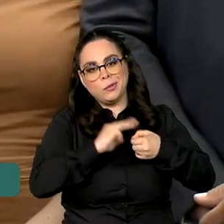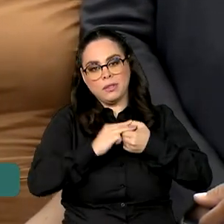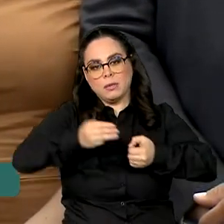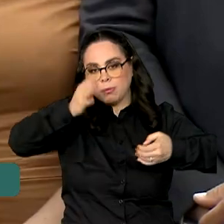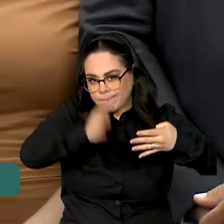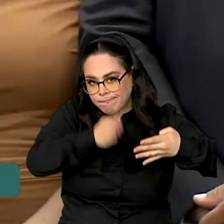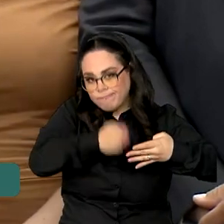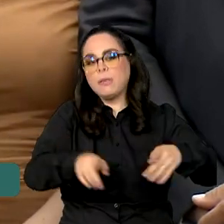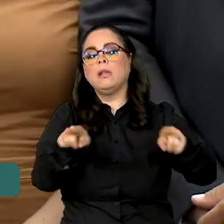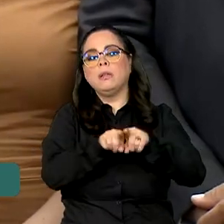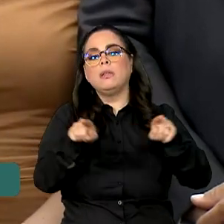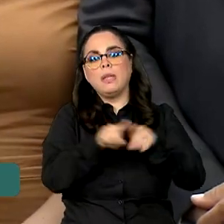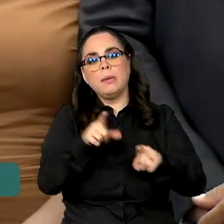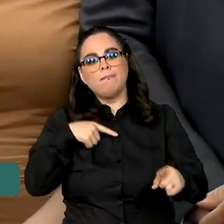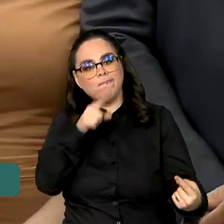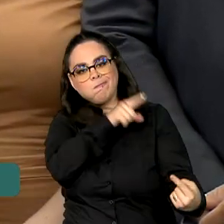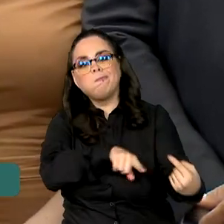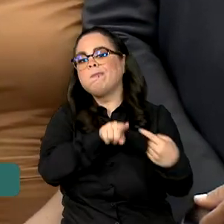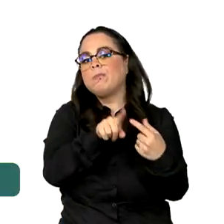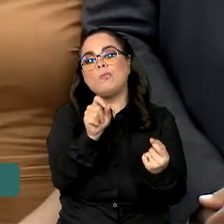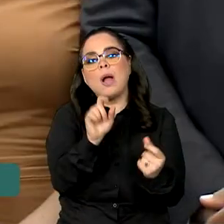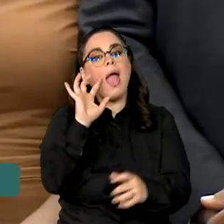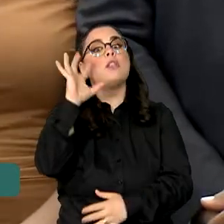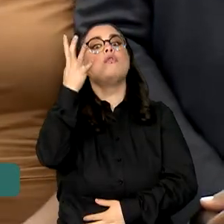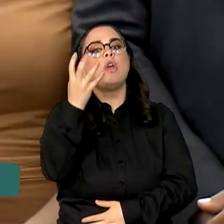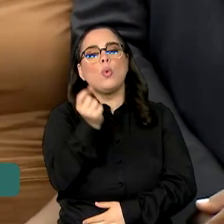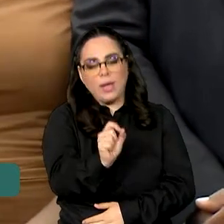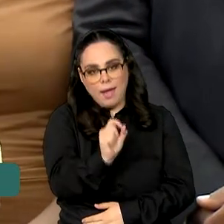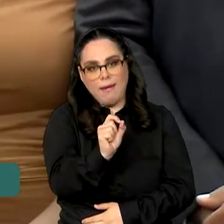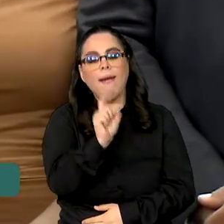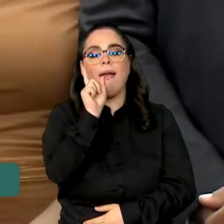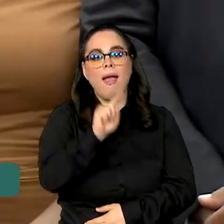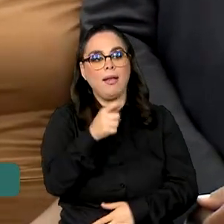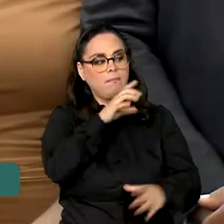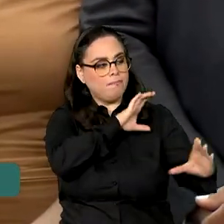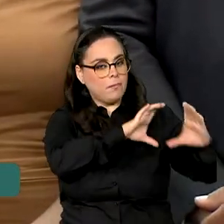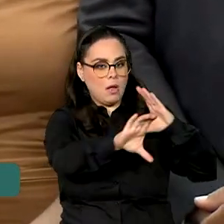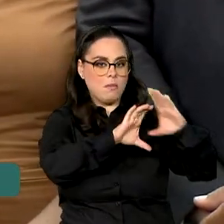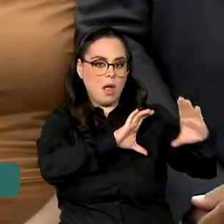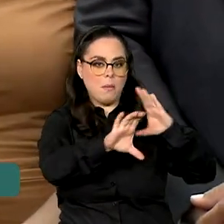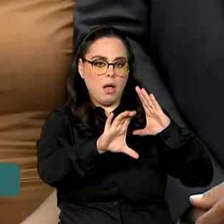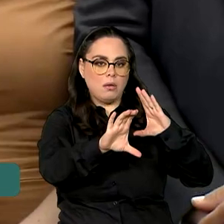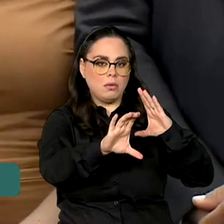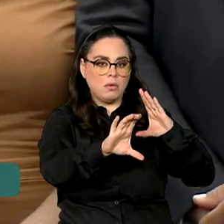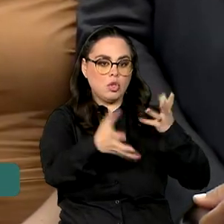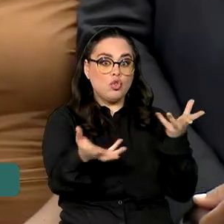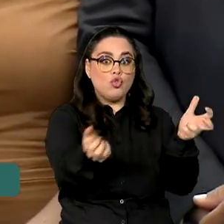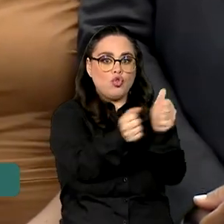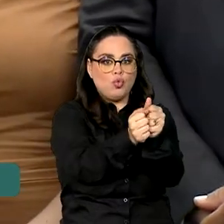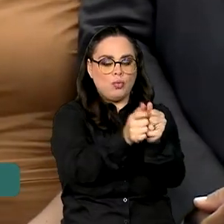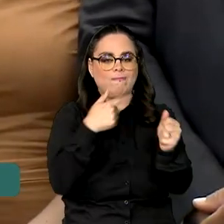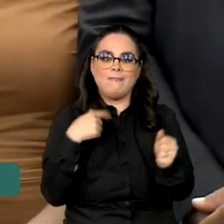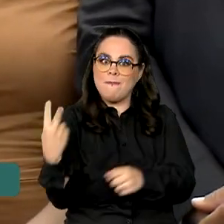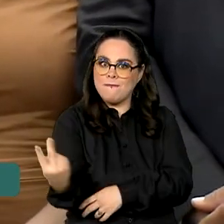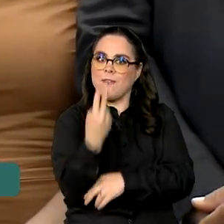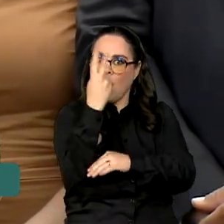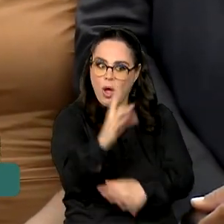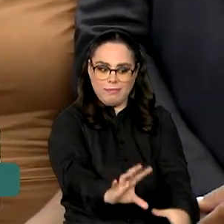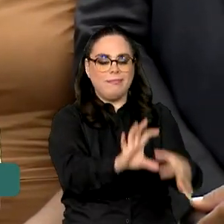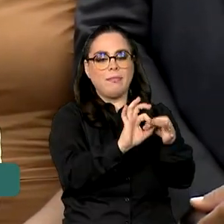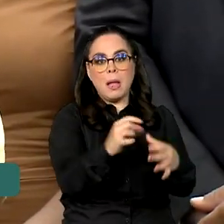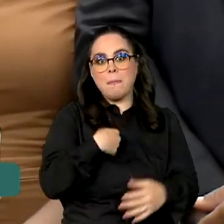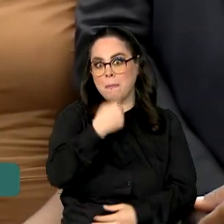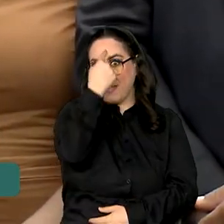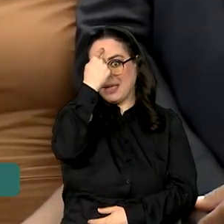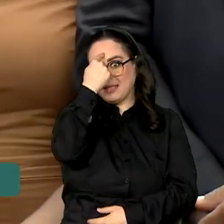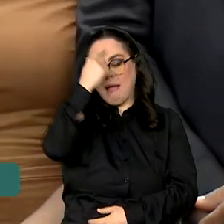eh Então o que nós fizemos aqui foi um diálogo conjunto isso que o eu queria valorizar ao invés de